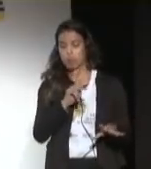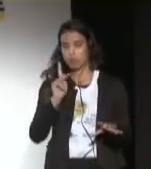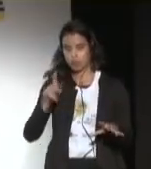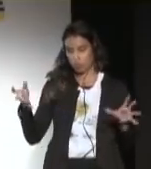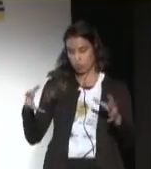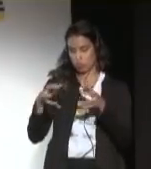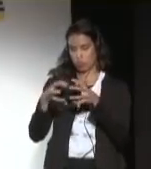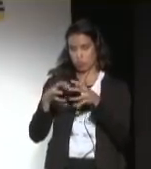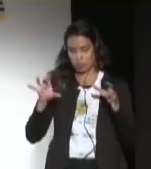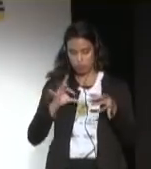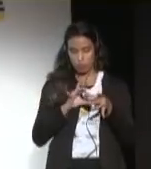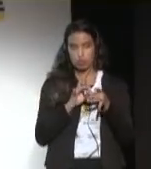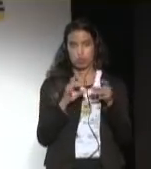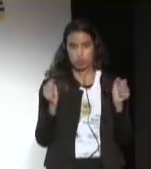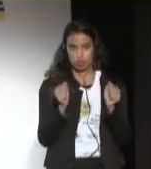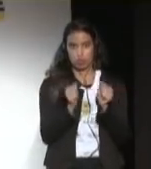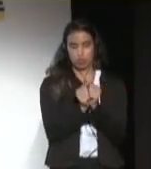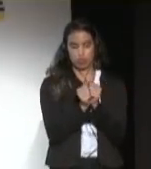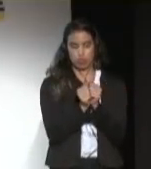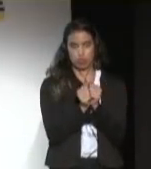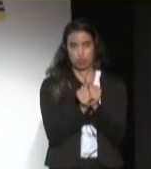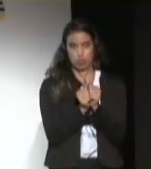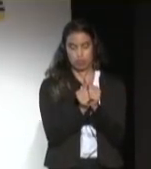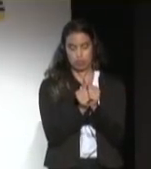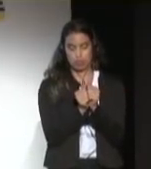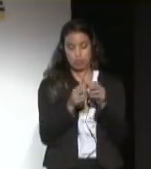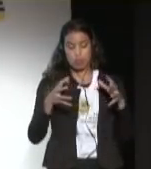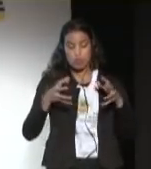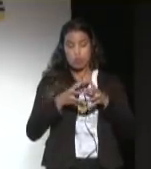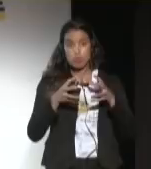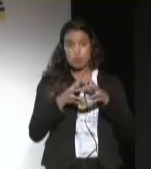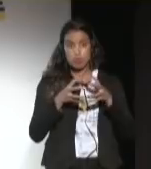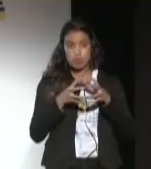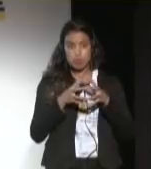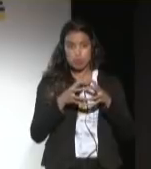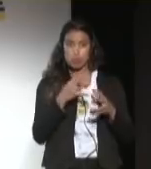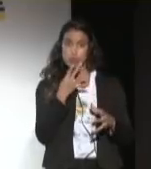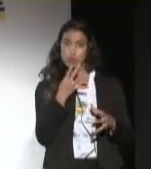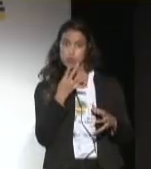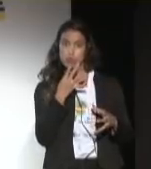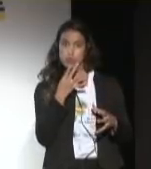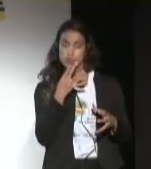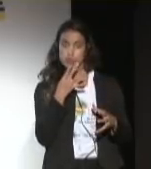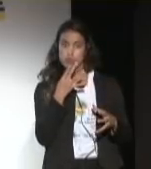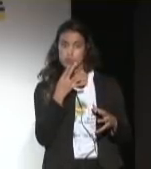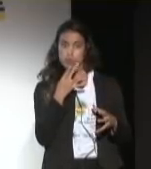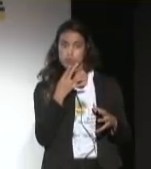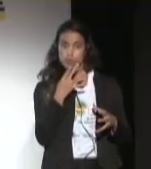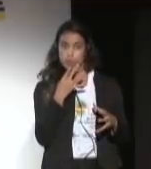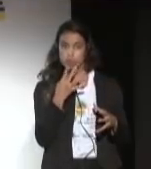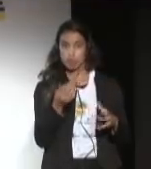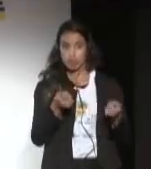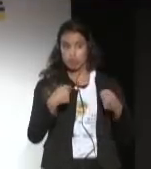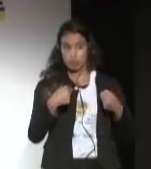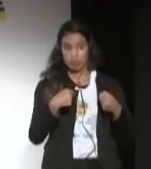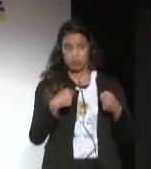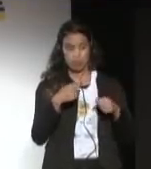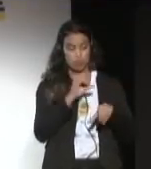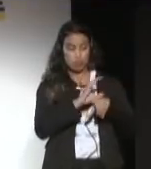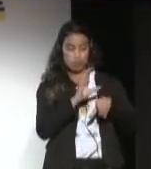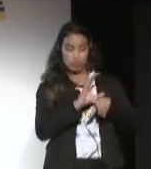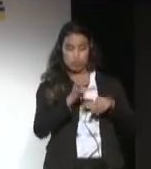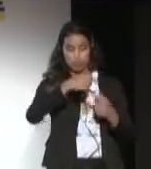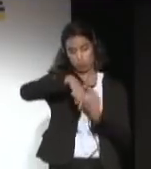e organizar um corpo de conhecimento coeso. E os cursos interagem entre si.